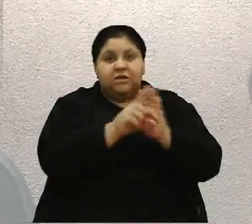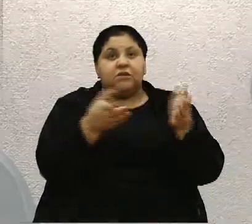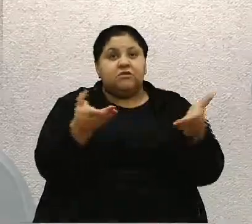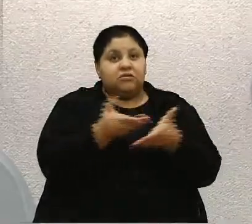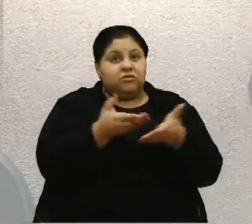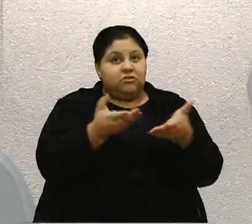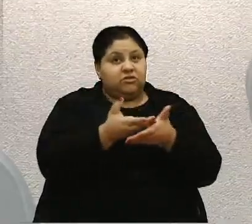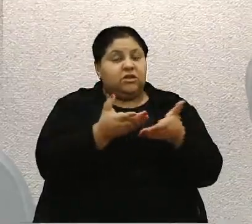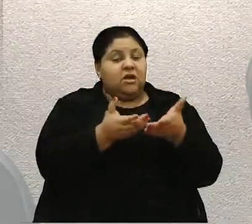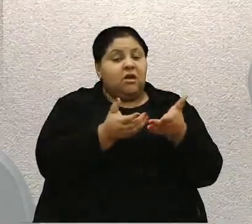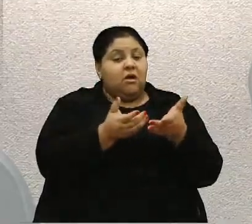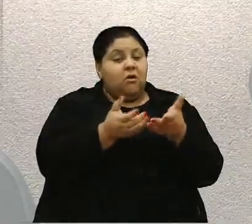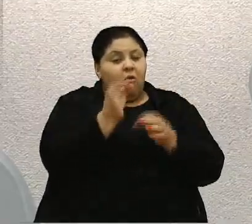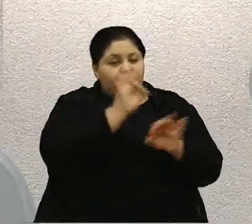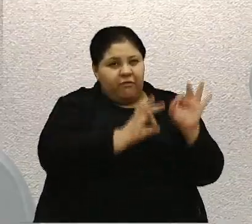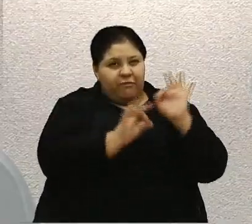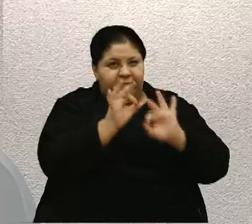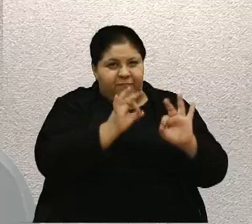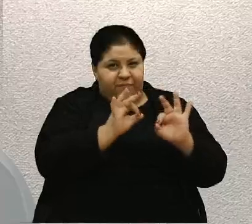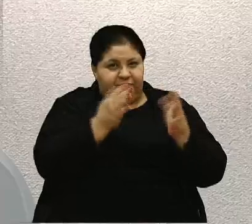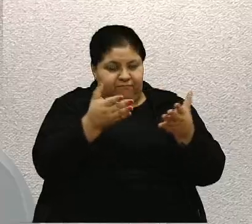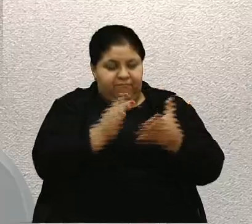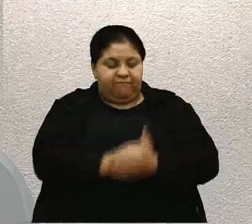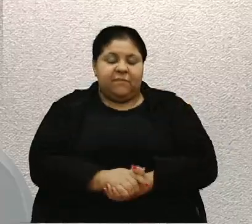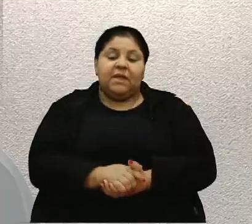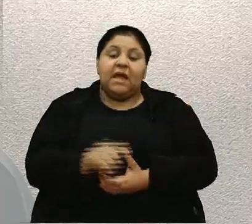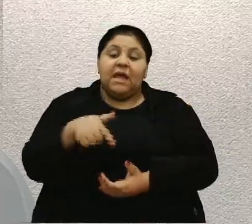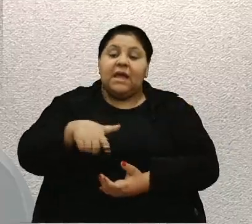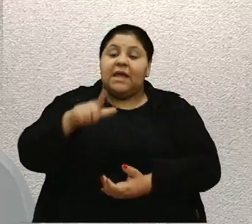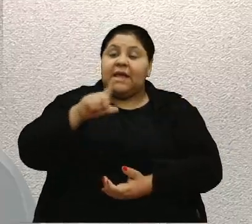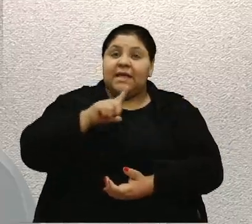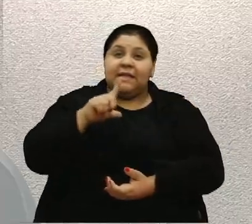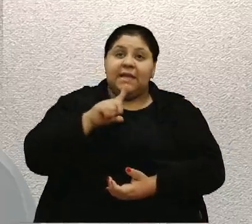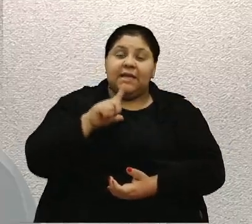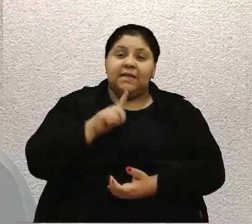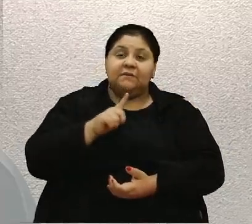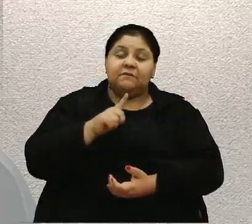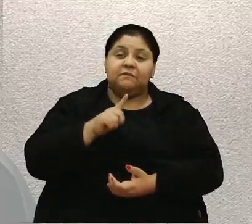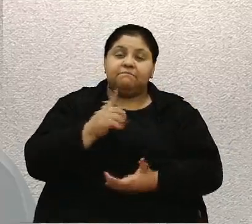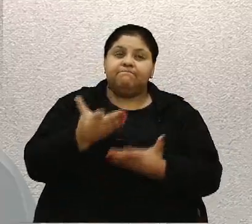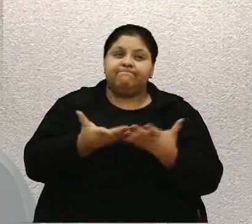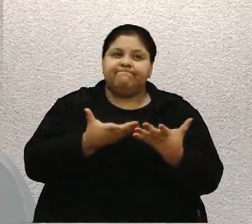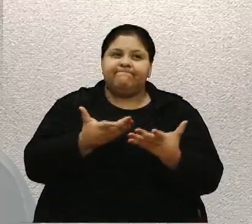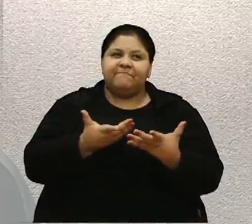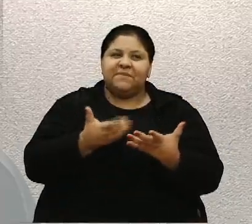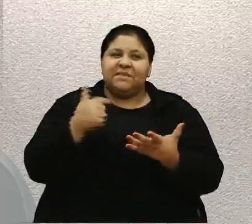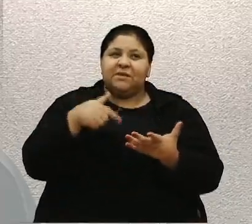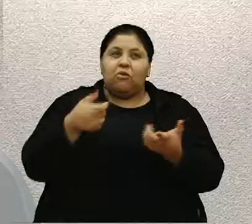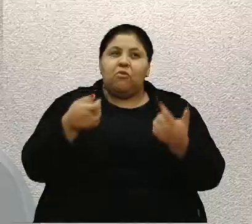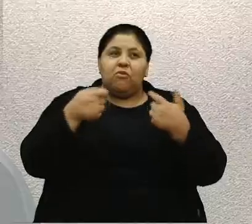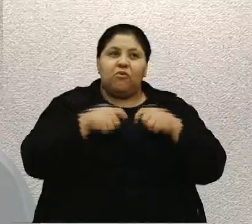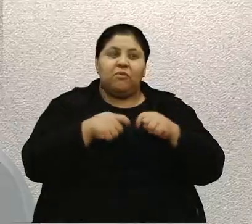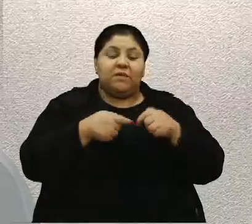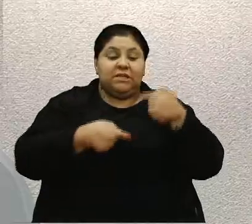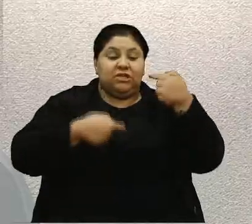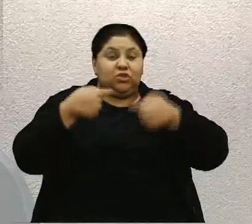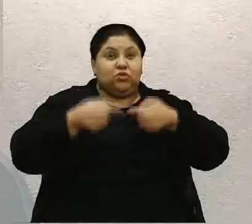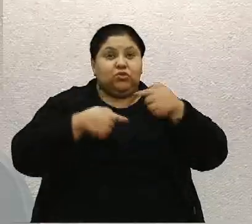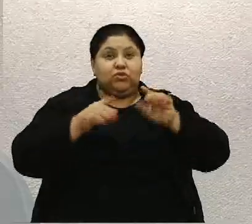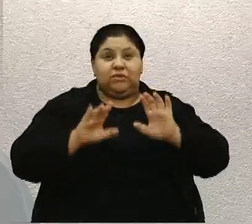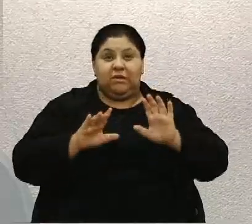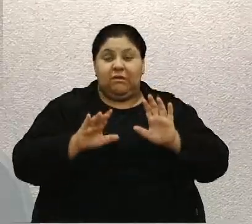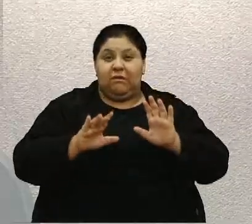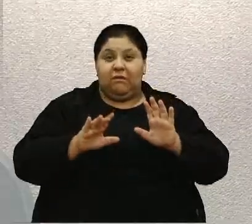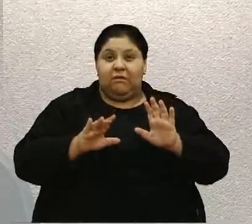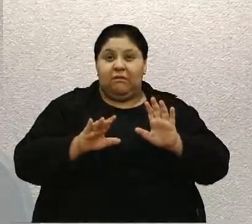grande conserto. E aqui a gente não precisa fazer discussões